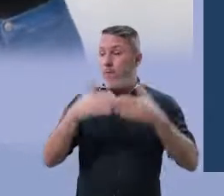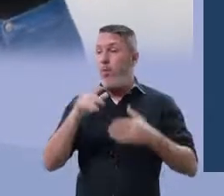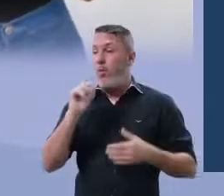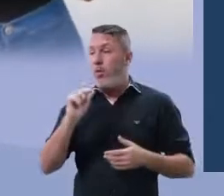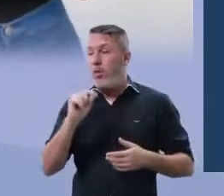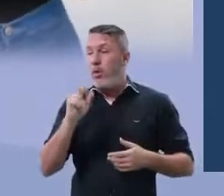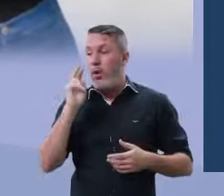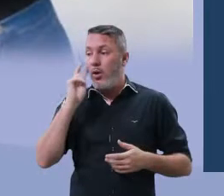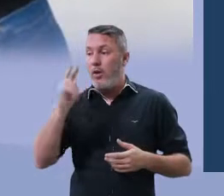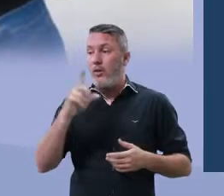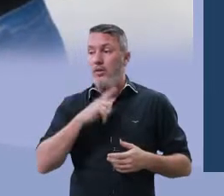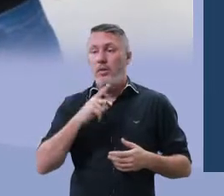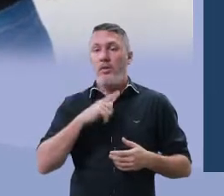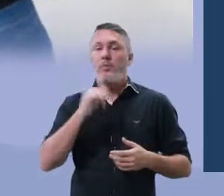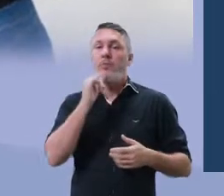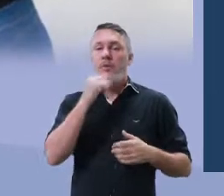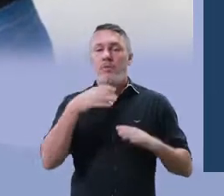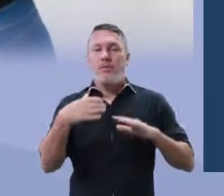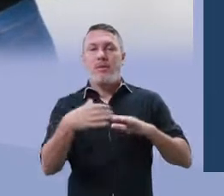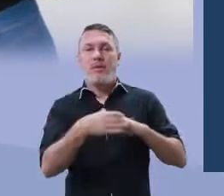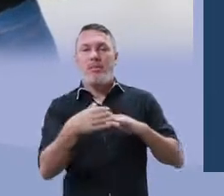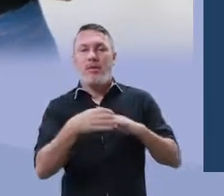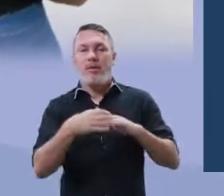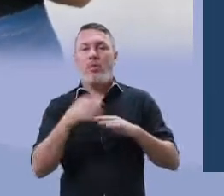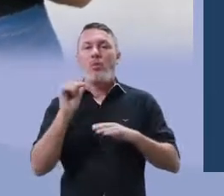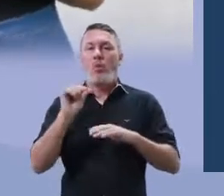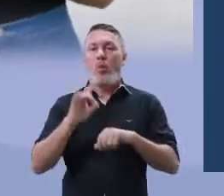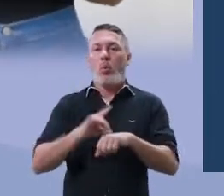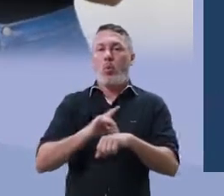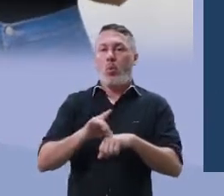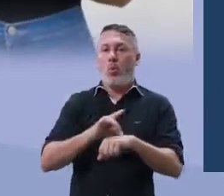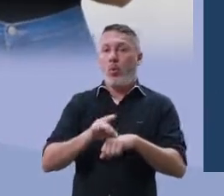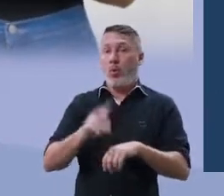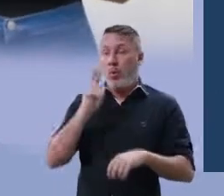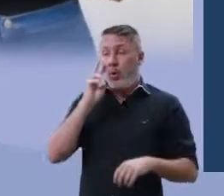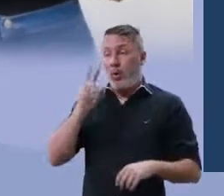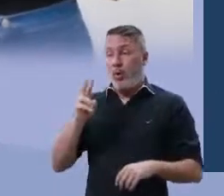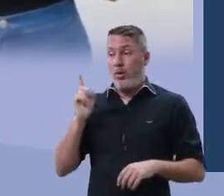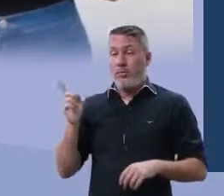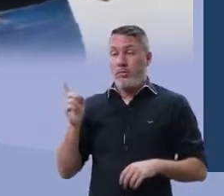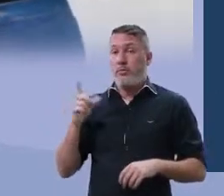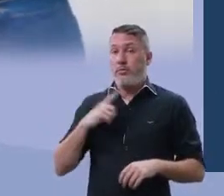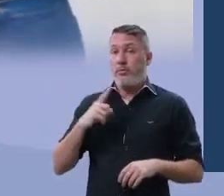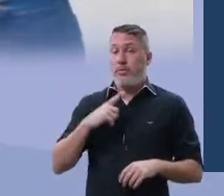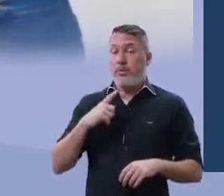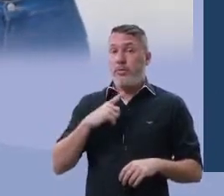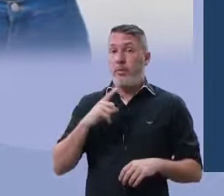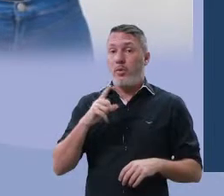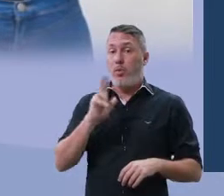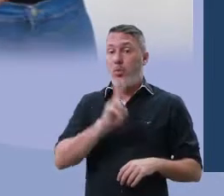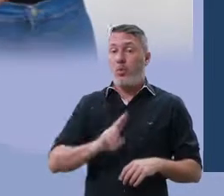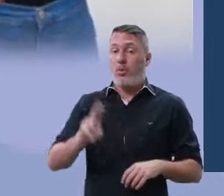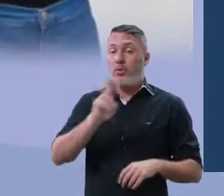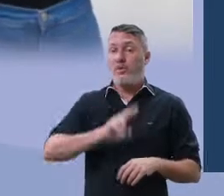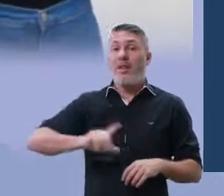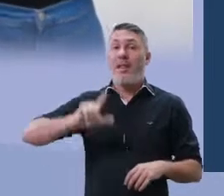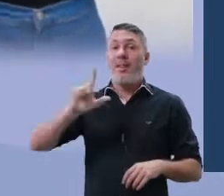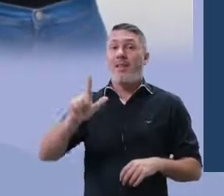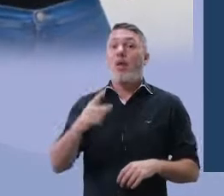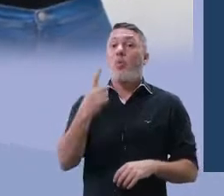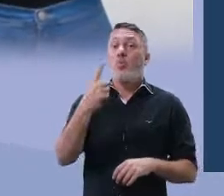eu gostaria de dar um foco aí quando a gente pensa num par de sapato de couro. Olha quantos litros de água são